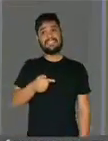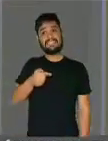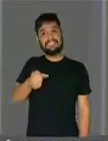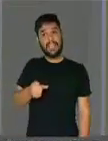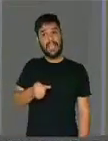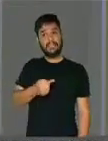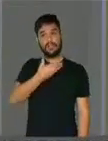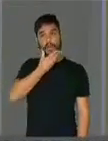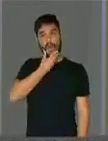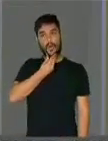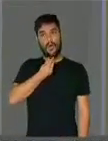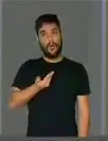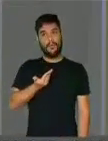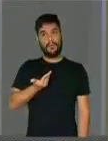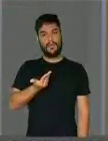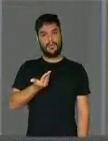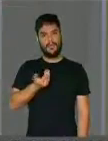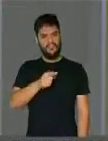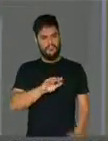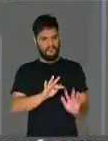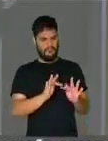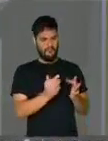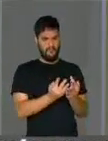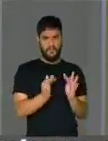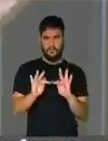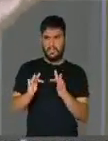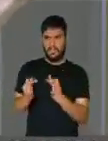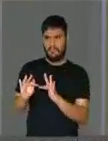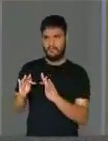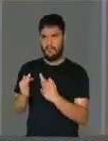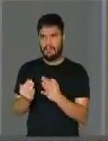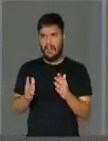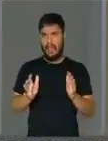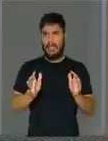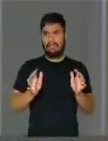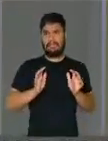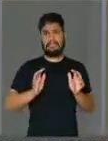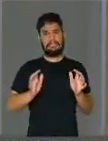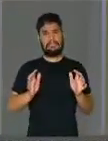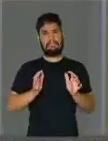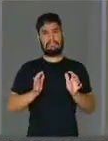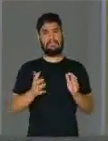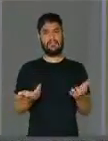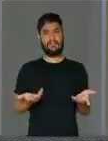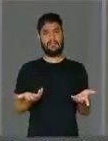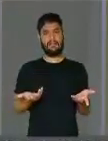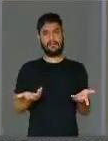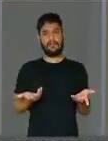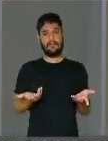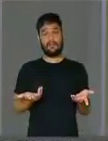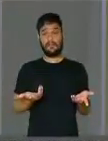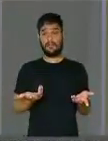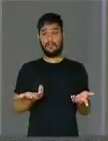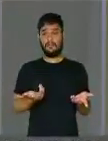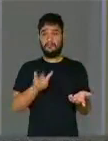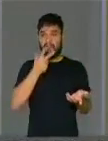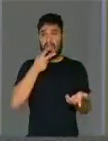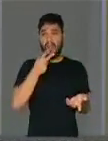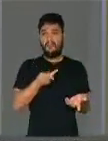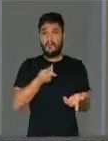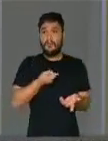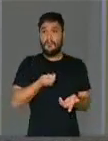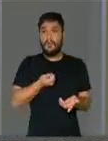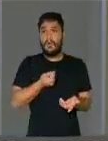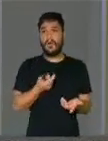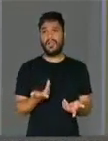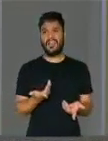para 7 famílias ricas, latifundiárias, poderosas, é como se fosse pouca terra. Então, realmente,